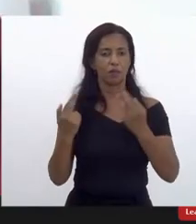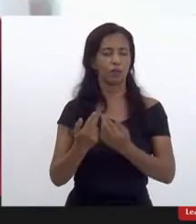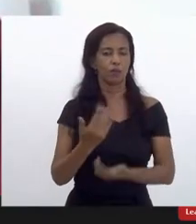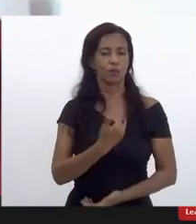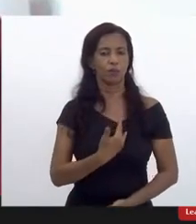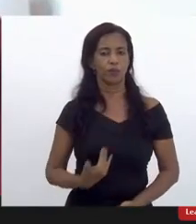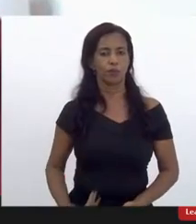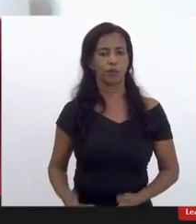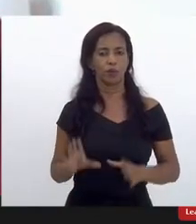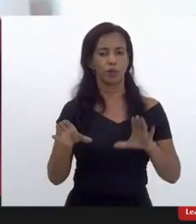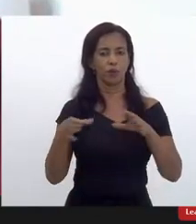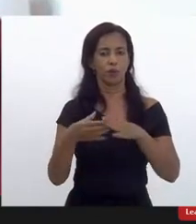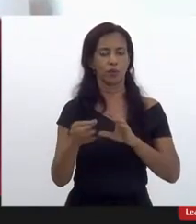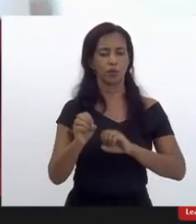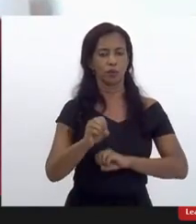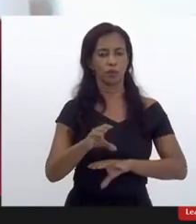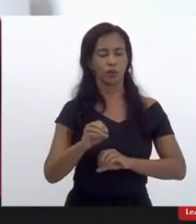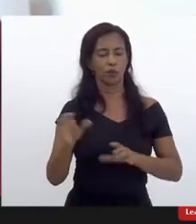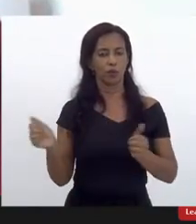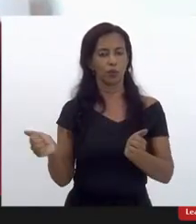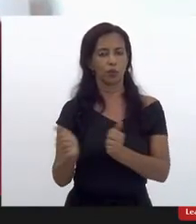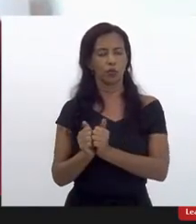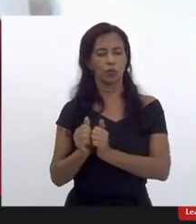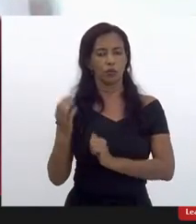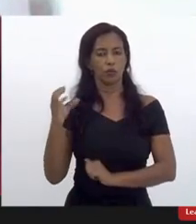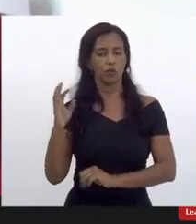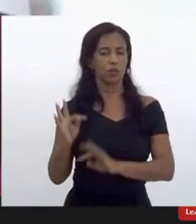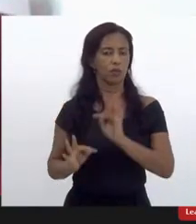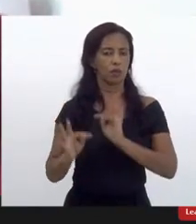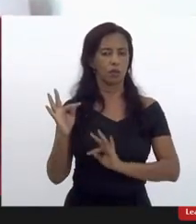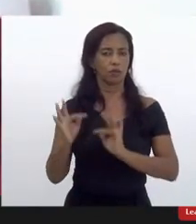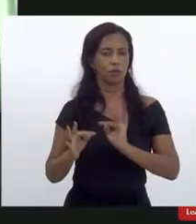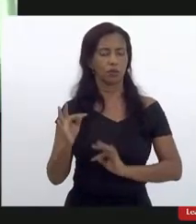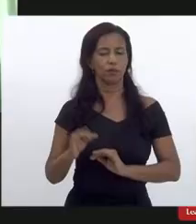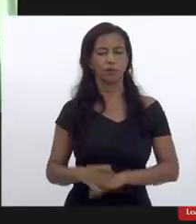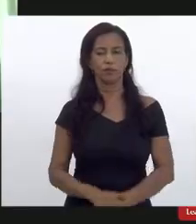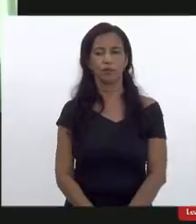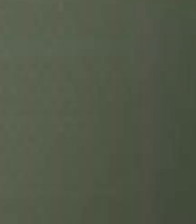encerrada a nossa audiência pública da Comissão de Educação em conjunto com a Comissão de Ciência e Tecnologia.